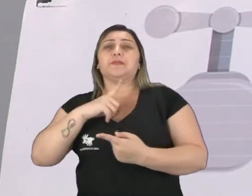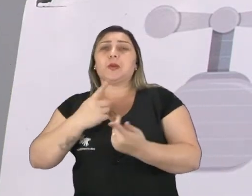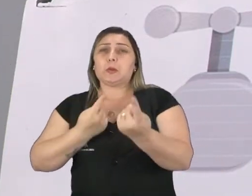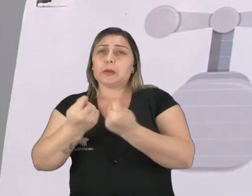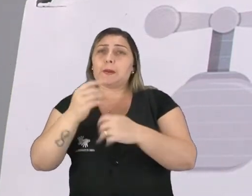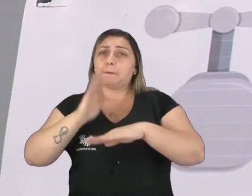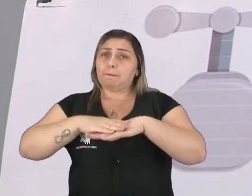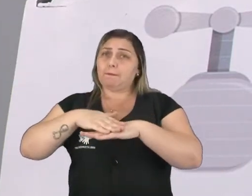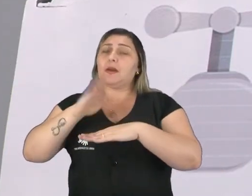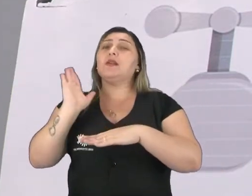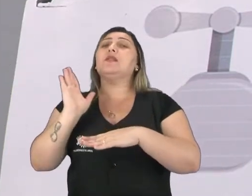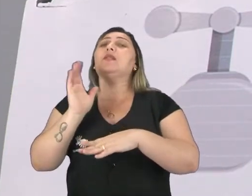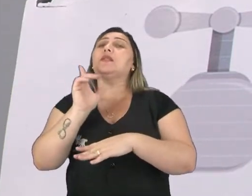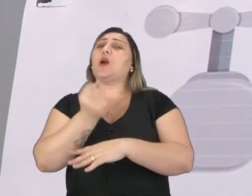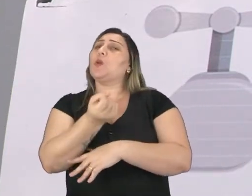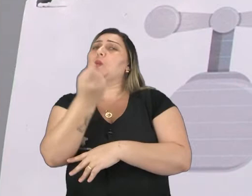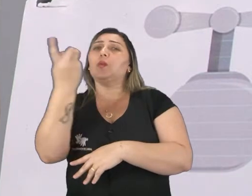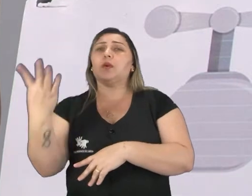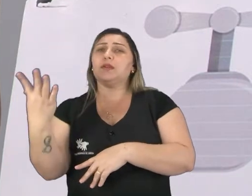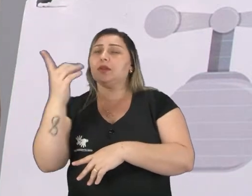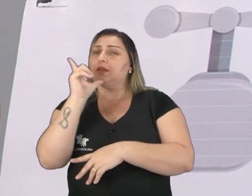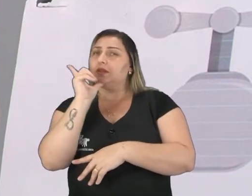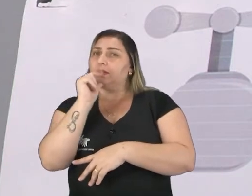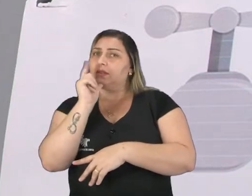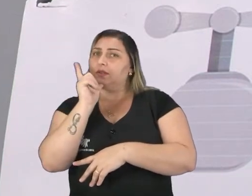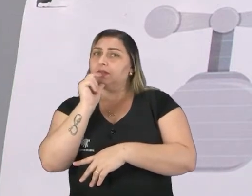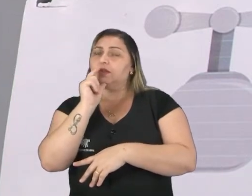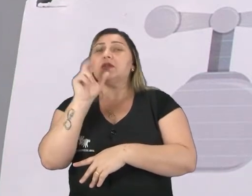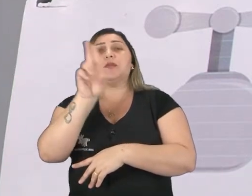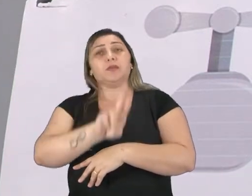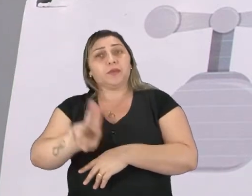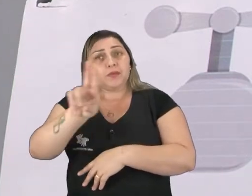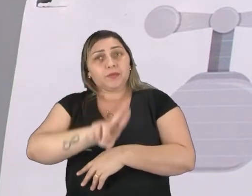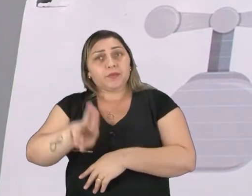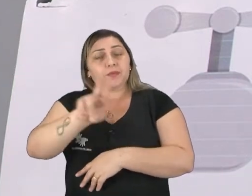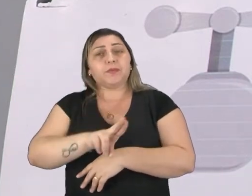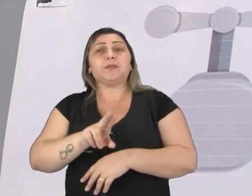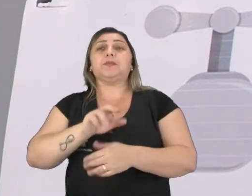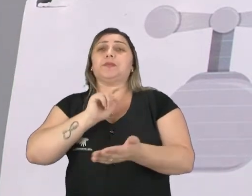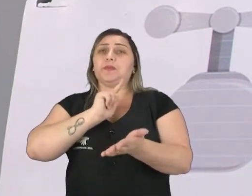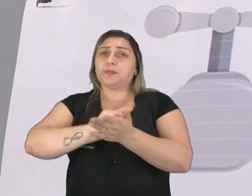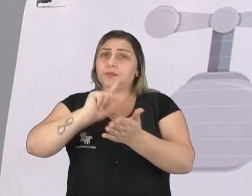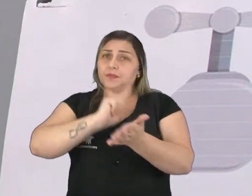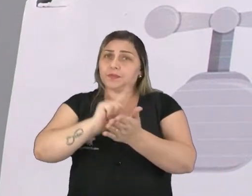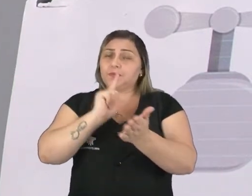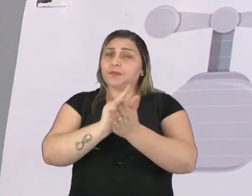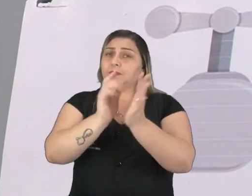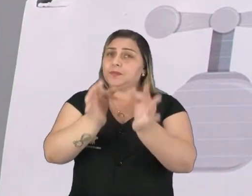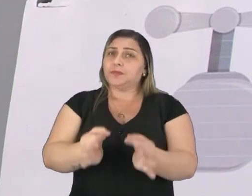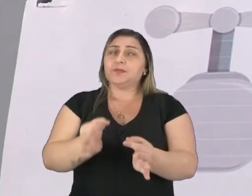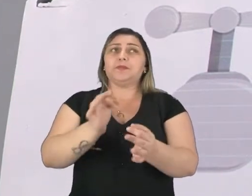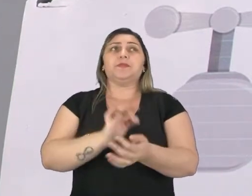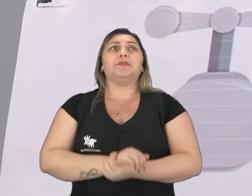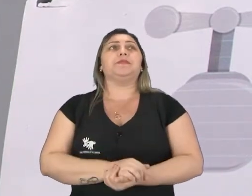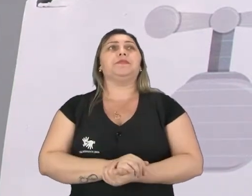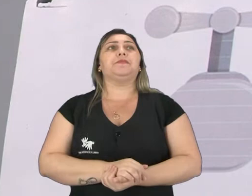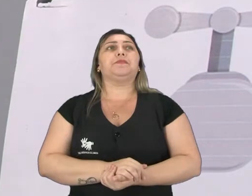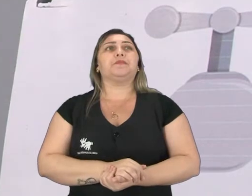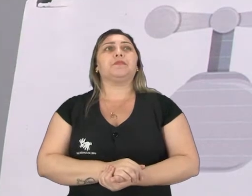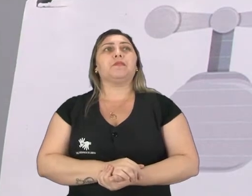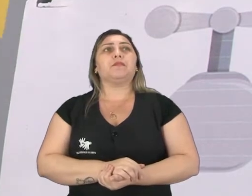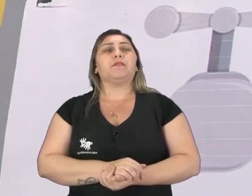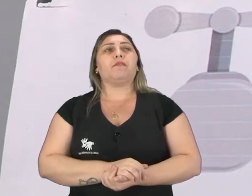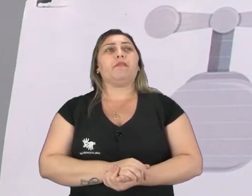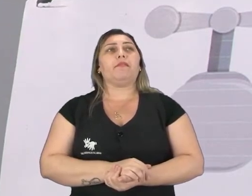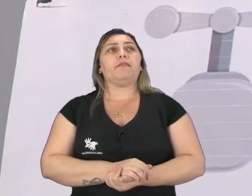controle maior da quantidade de água que vamos utilizar nessa lavagem, certo? Vamos aqui